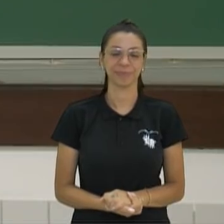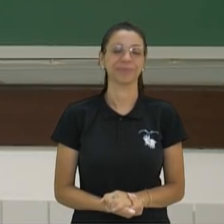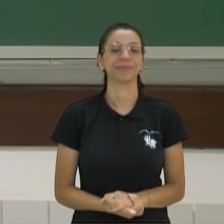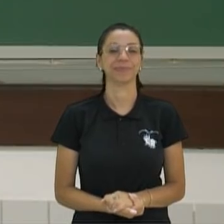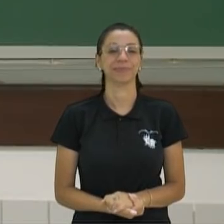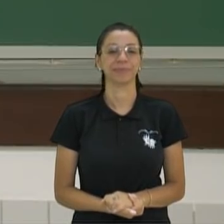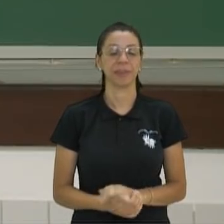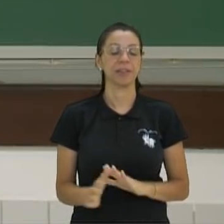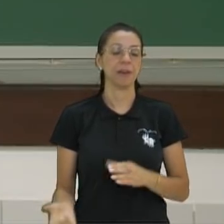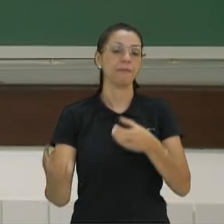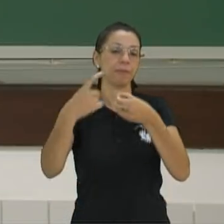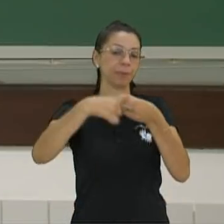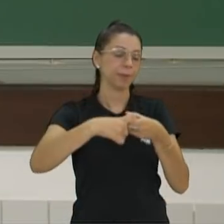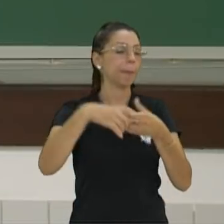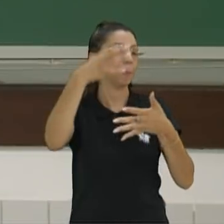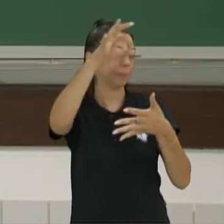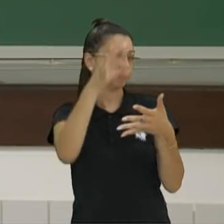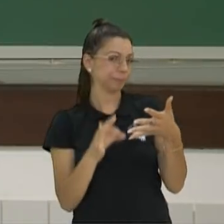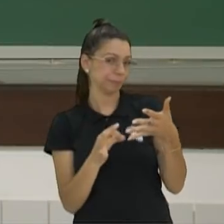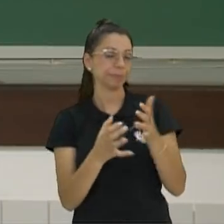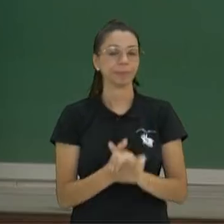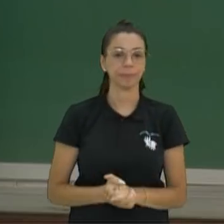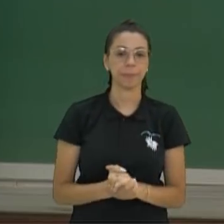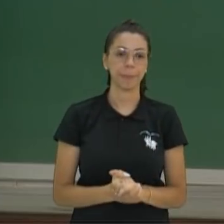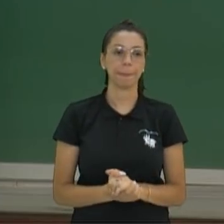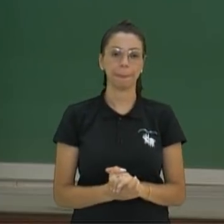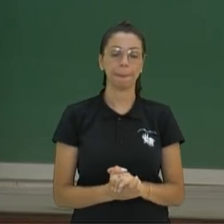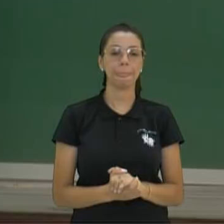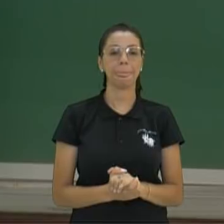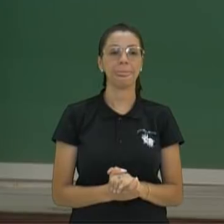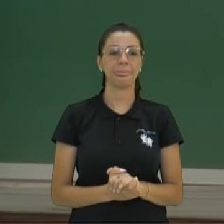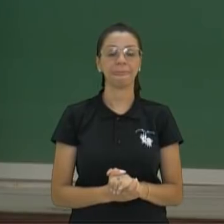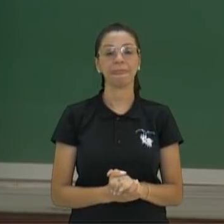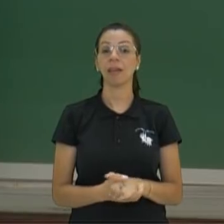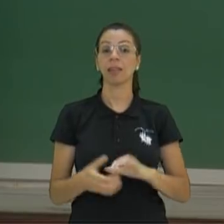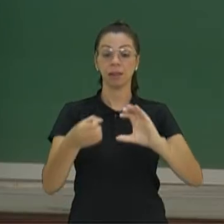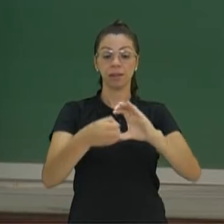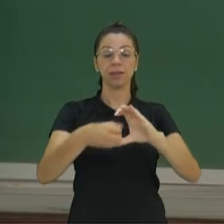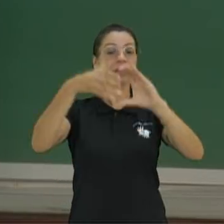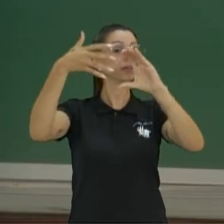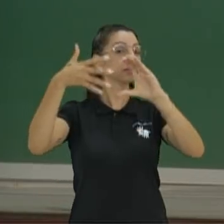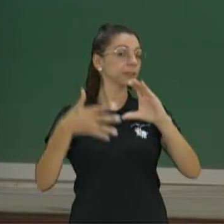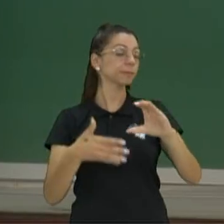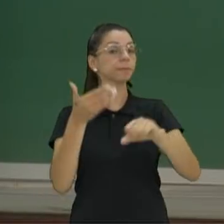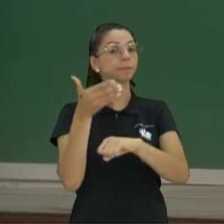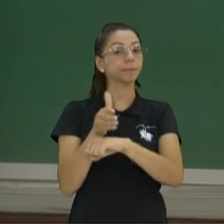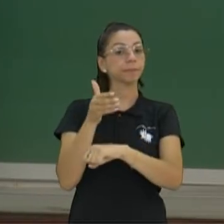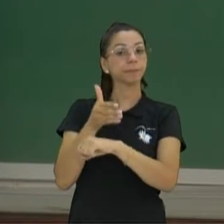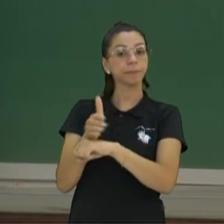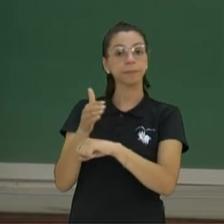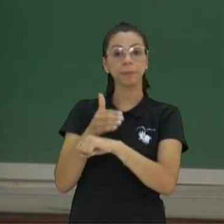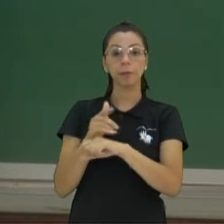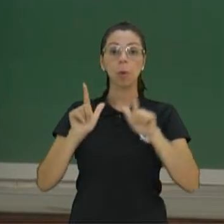Já voltamos, pessoal. Vamos para a correção? Então, quais são as características das práticas de